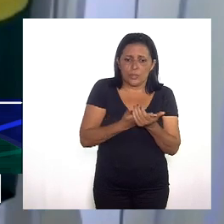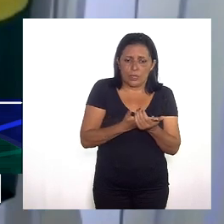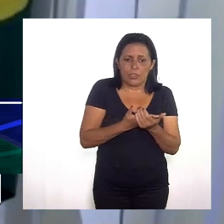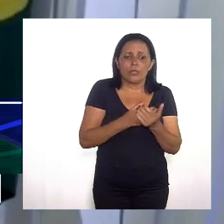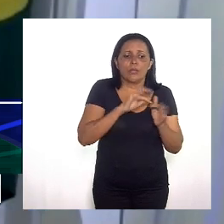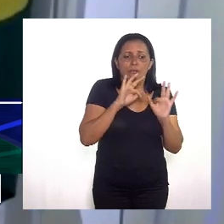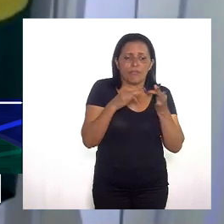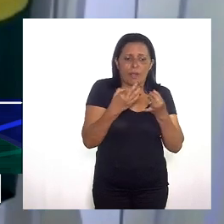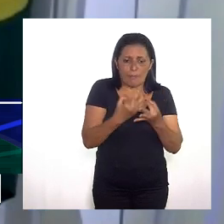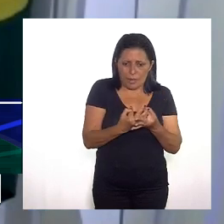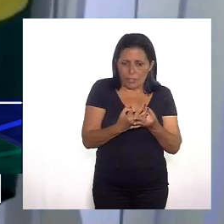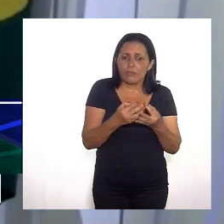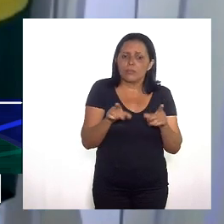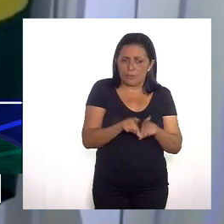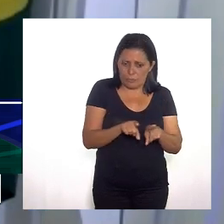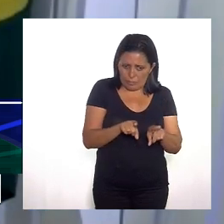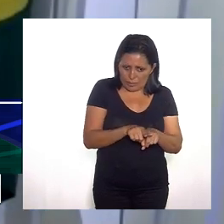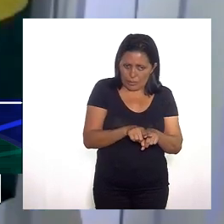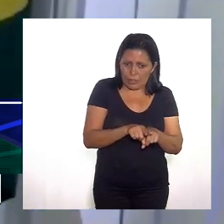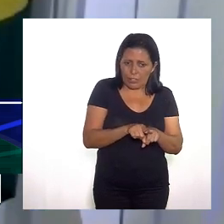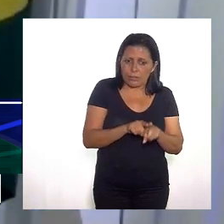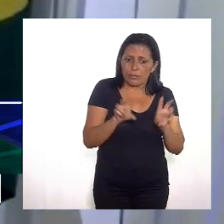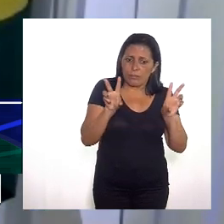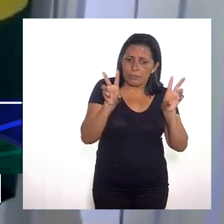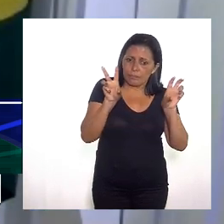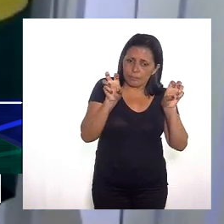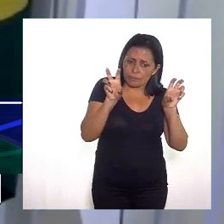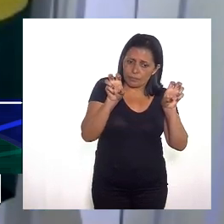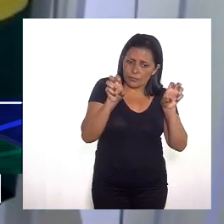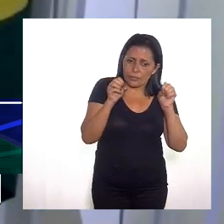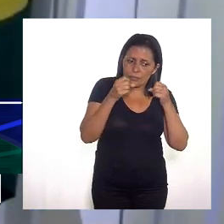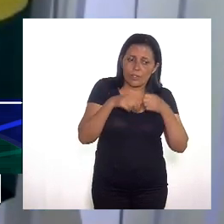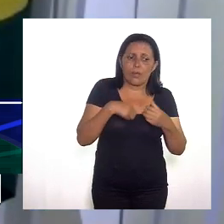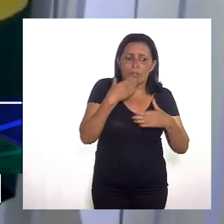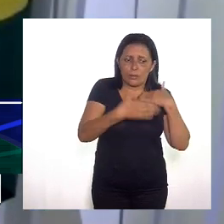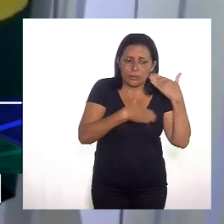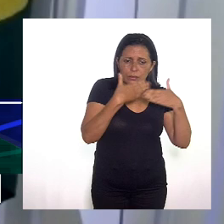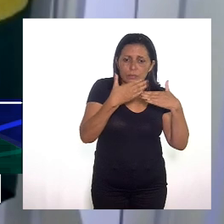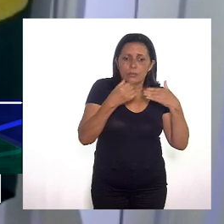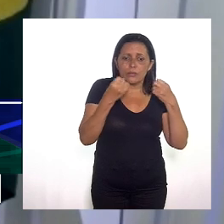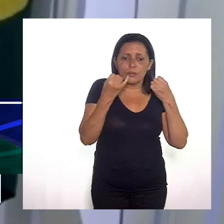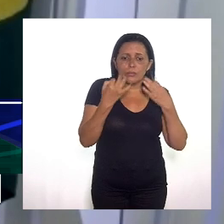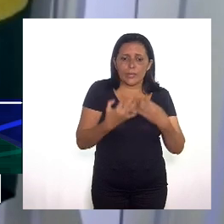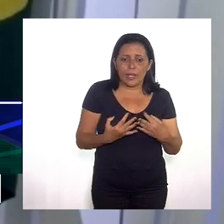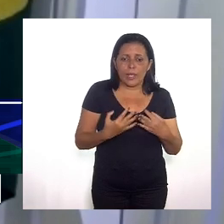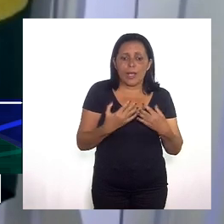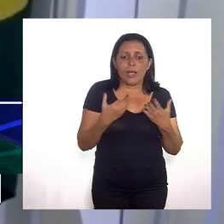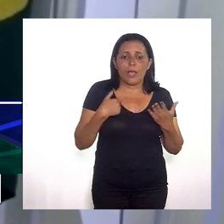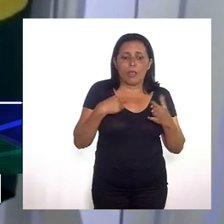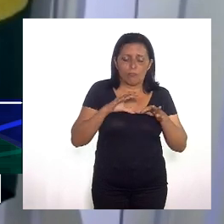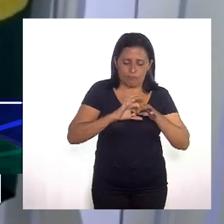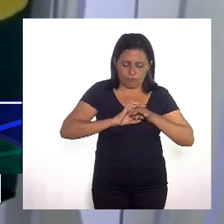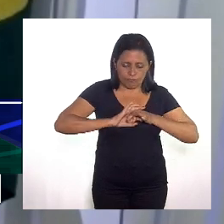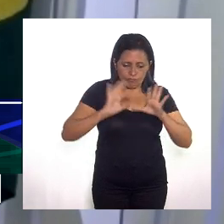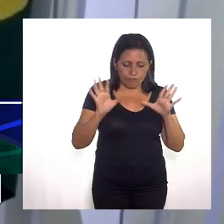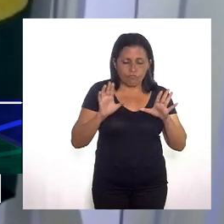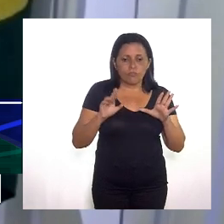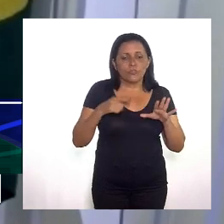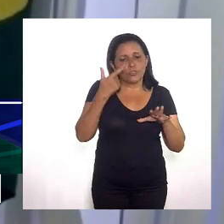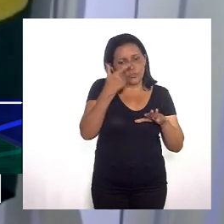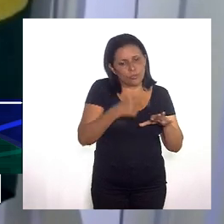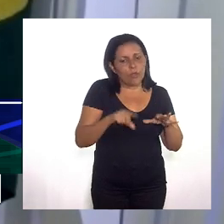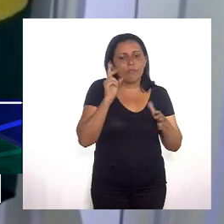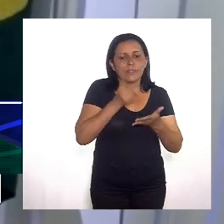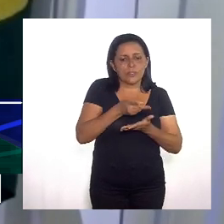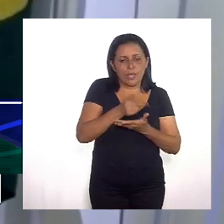seus familiares. É, portanto, o tema que eu queria aqui desenvolver e me colocar à disposição, de novo, como